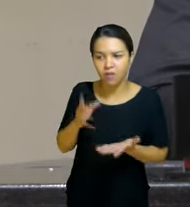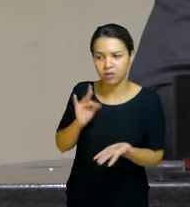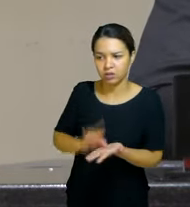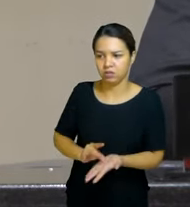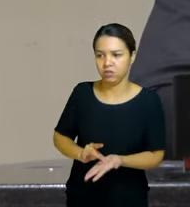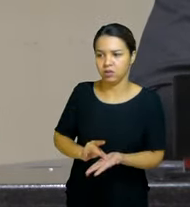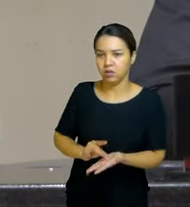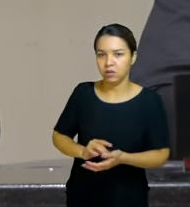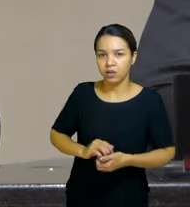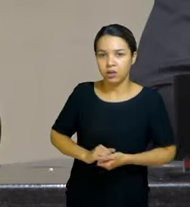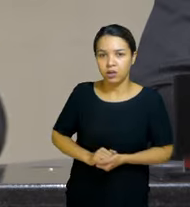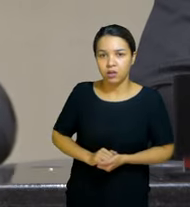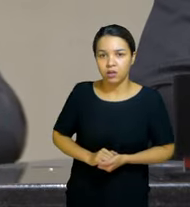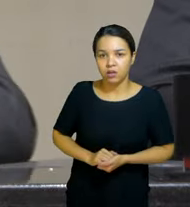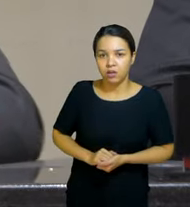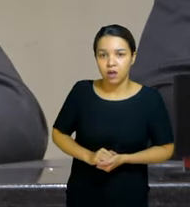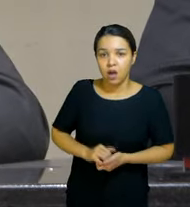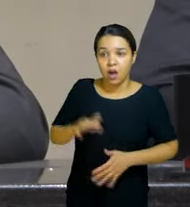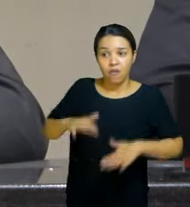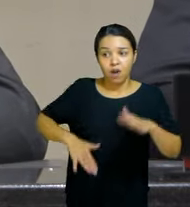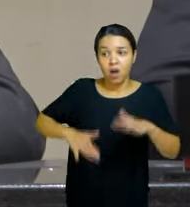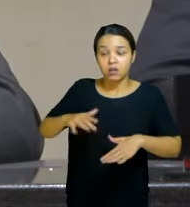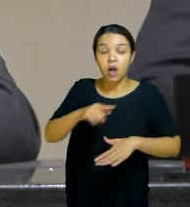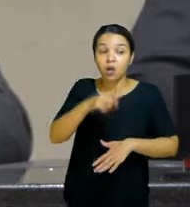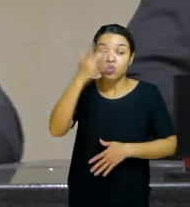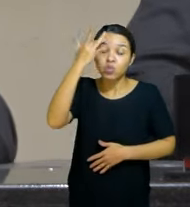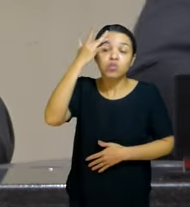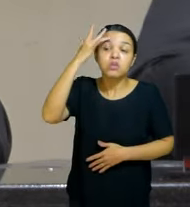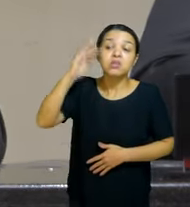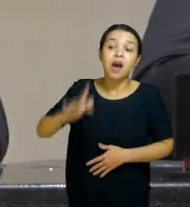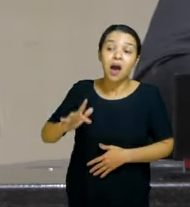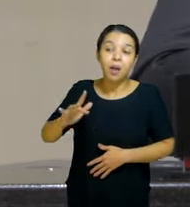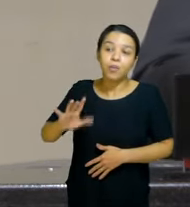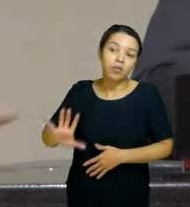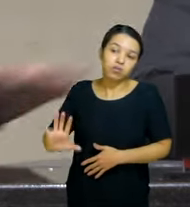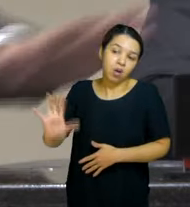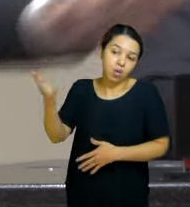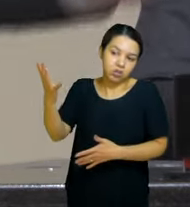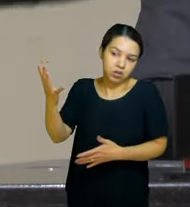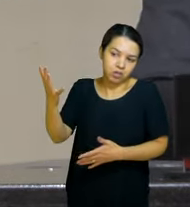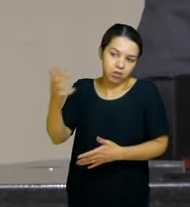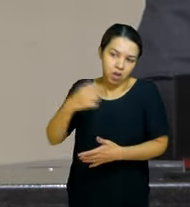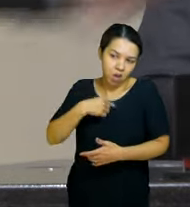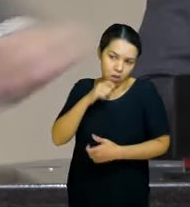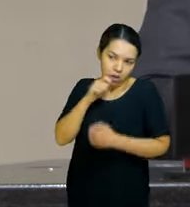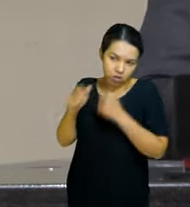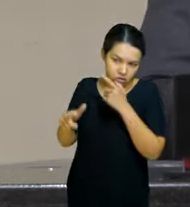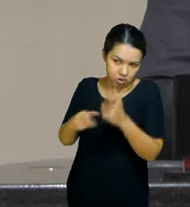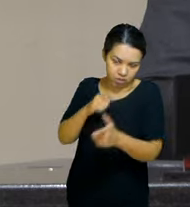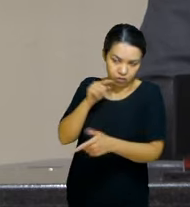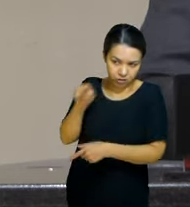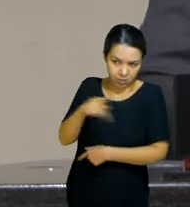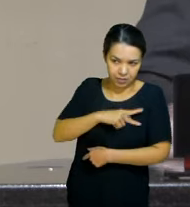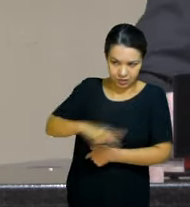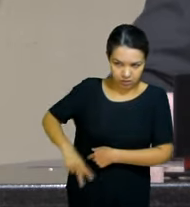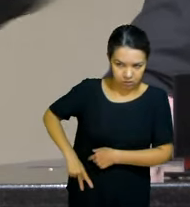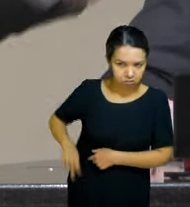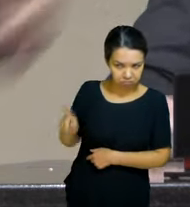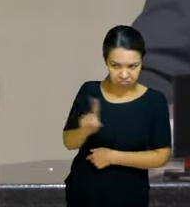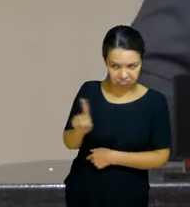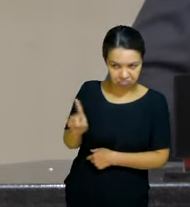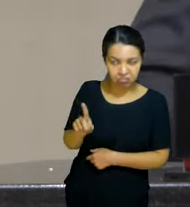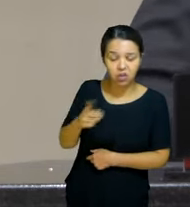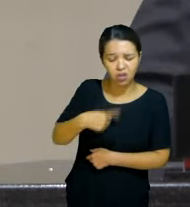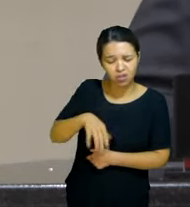vezes não sabe a realidade que está acontecendo. E não estou aqui te criticando, viu, presidente? Mas a gente sabe que,